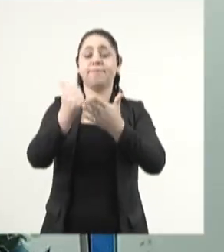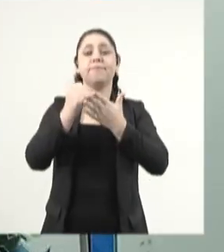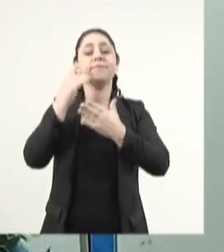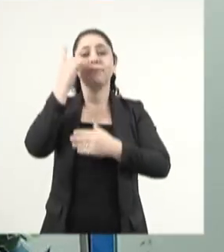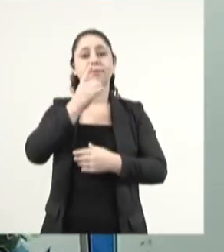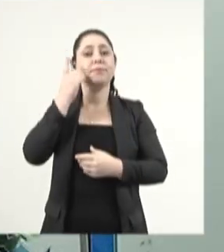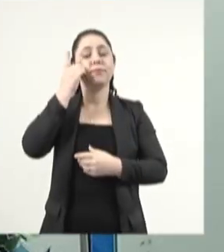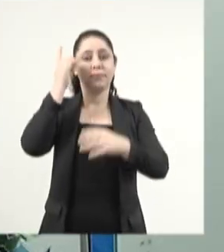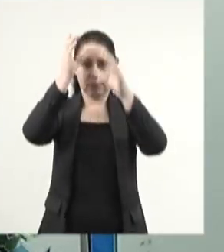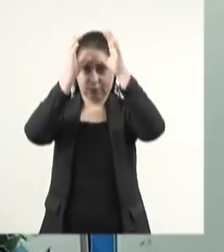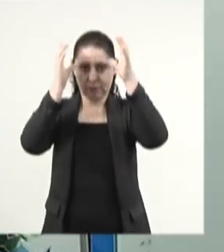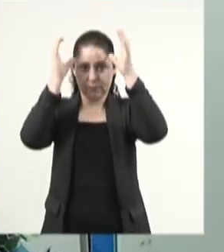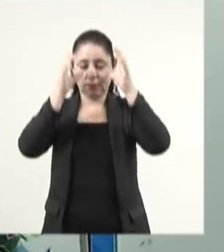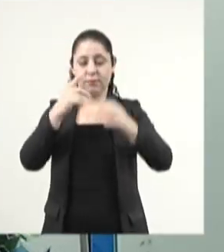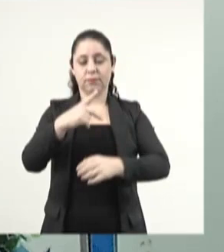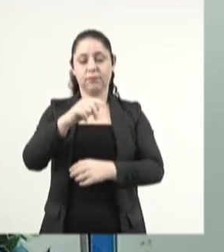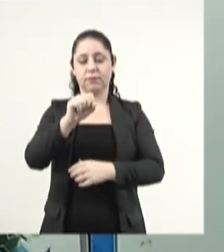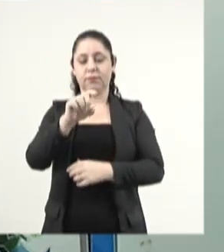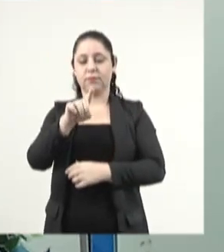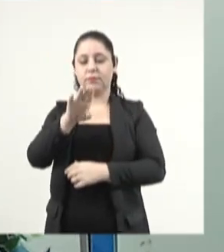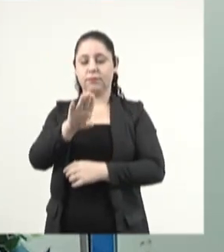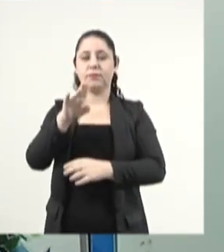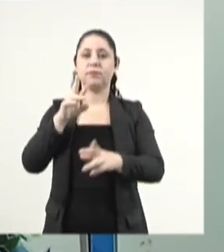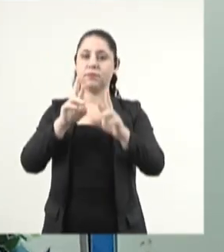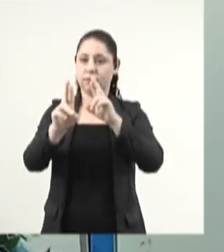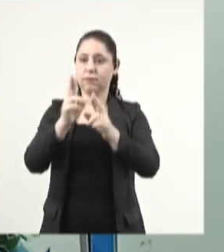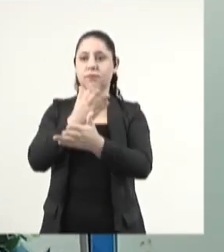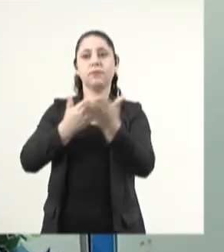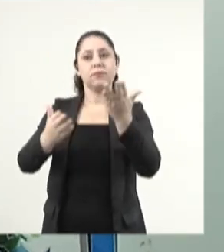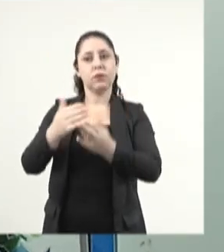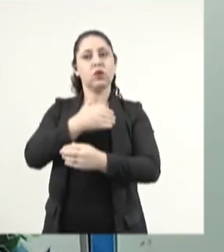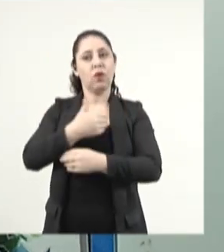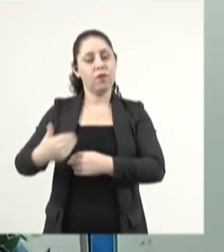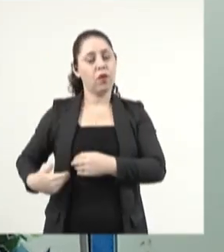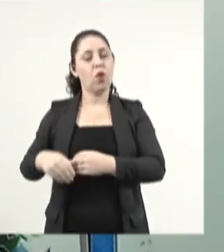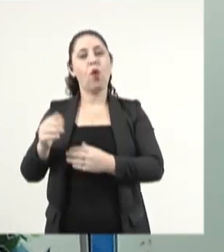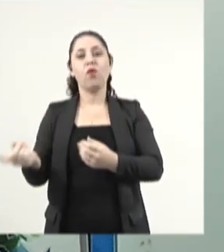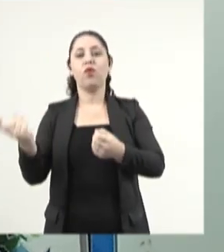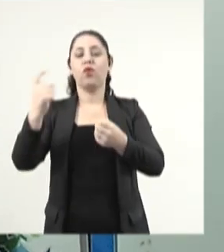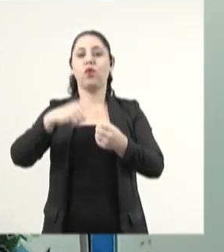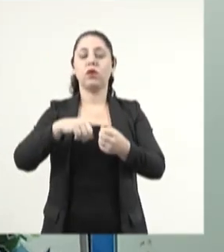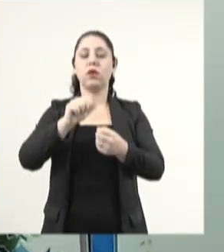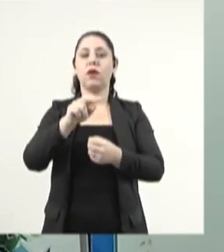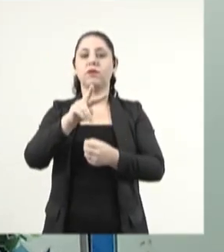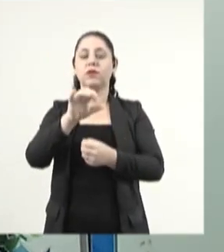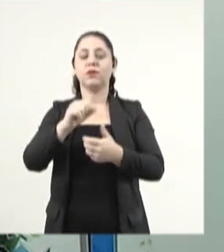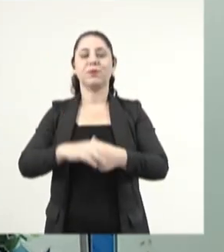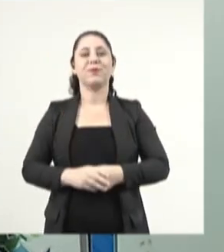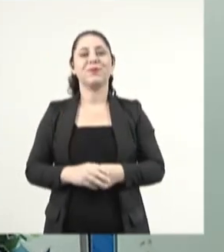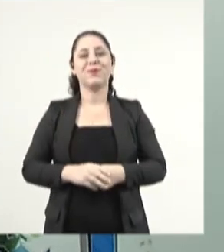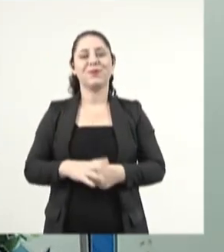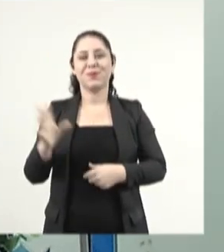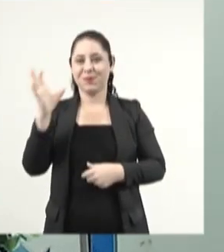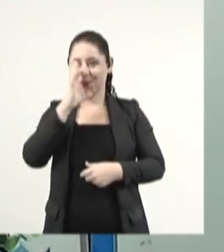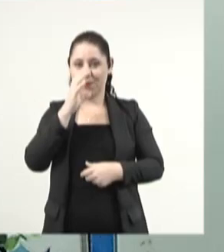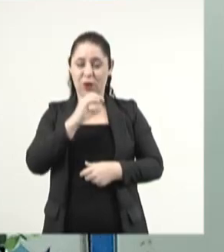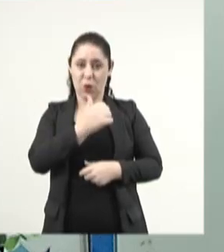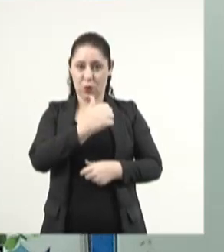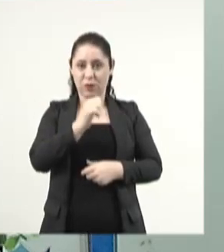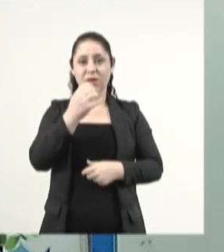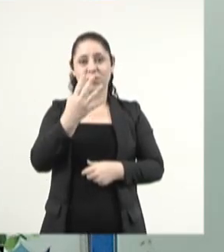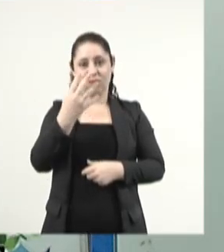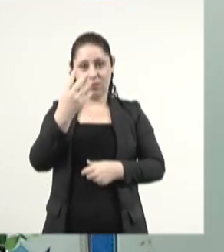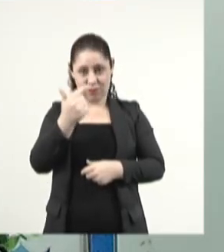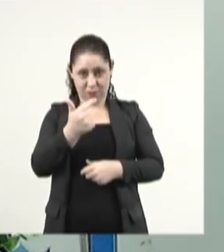pelo deputado Caravina do PSDB com relação ao posicionamento do governo do estado sobre o avesso da pele. Para quem nos acompanha ao vivo, 11 horas